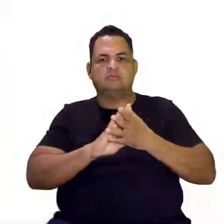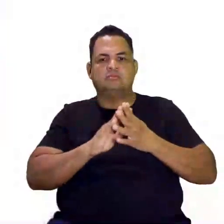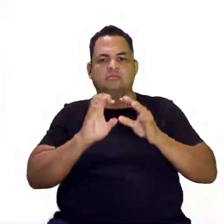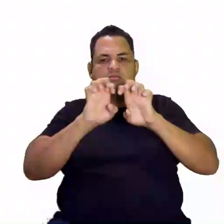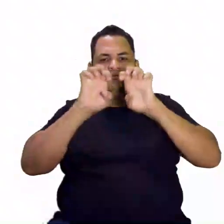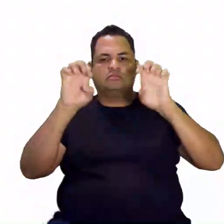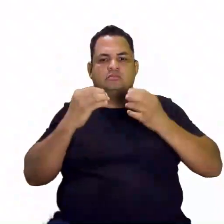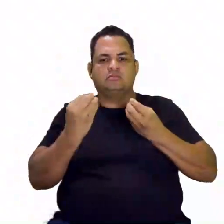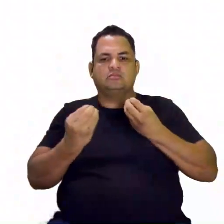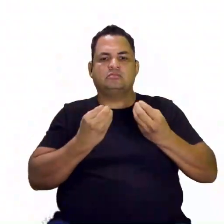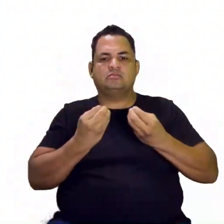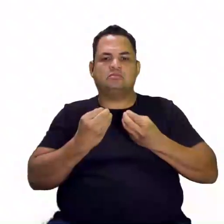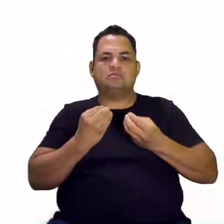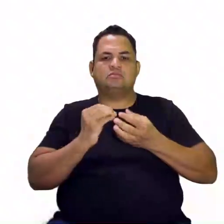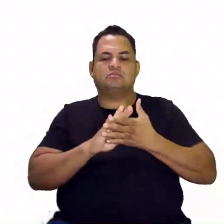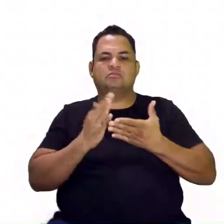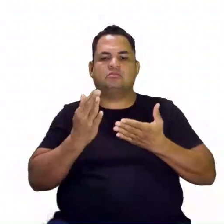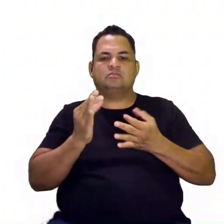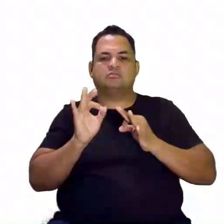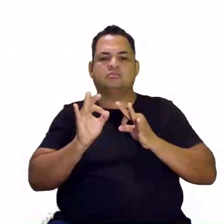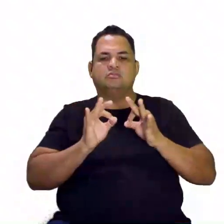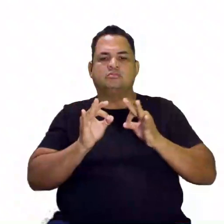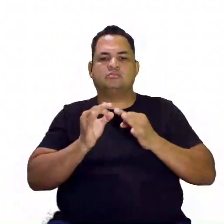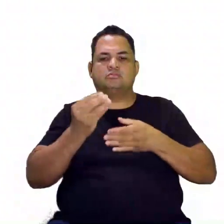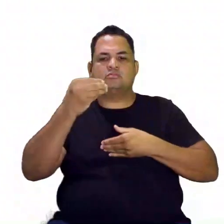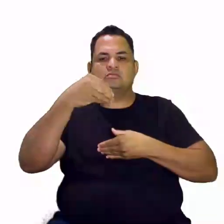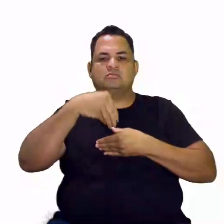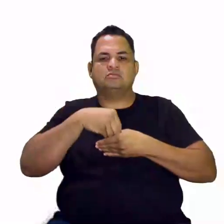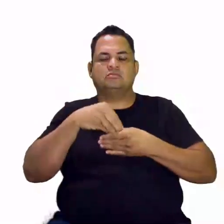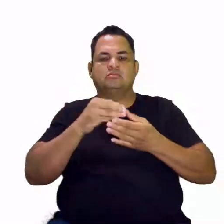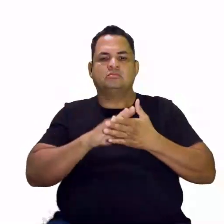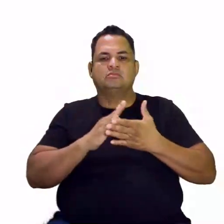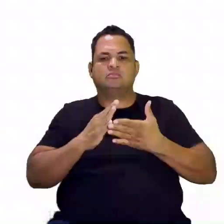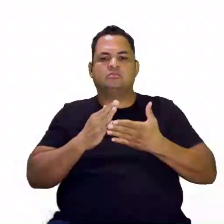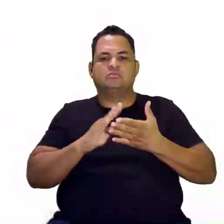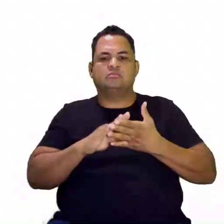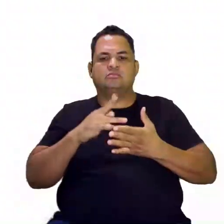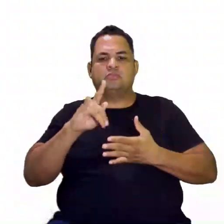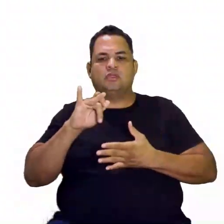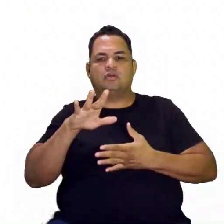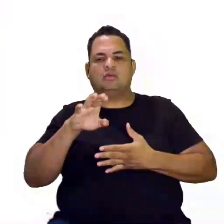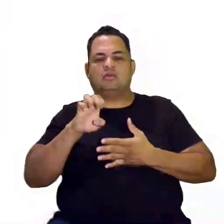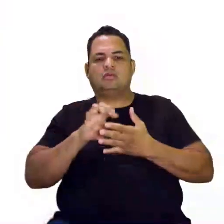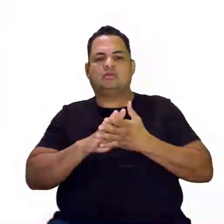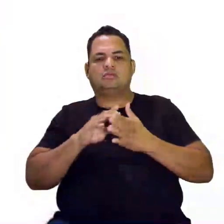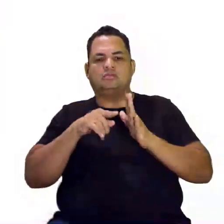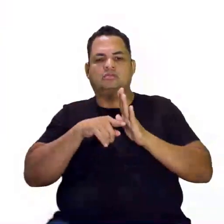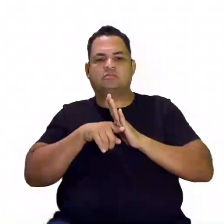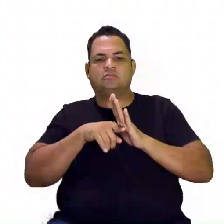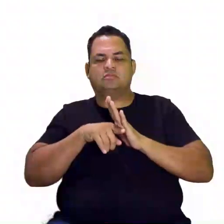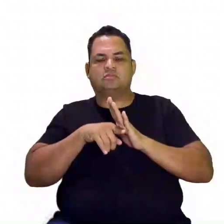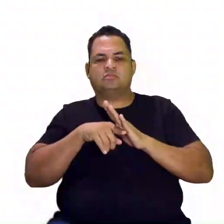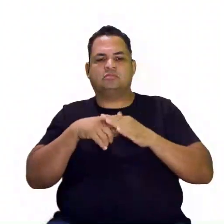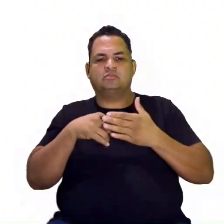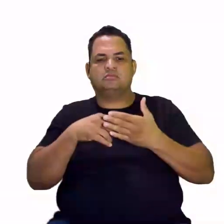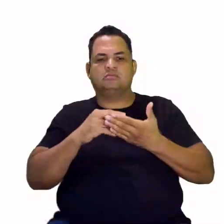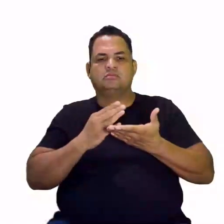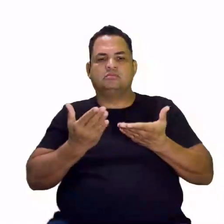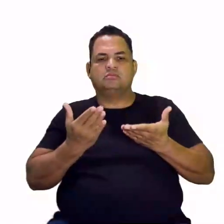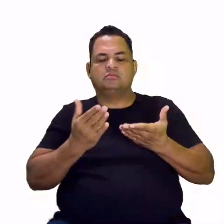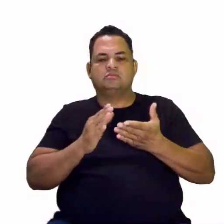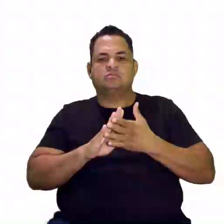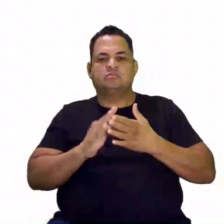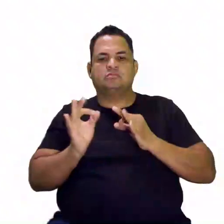de como que foi que esses organismos vieram parar dentro desse ser procarionte anaeróbio. Ele estava precisando